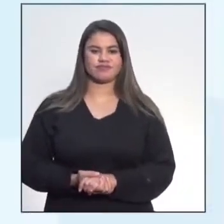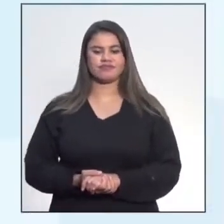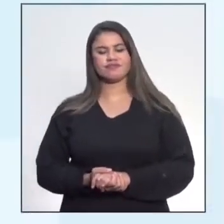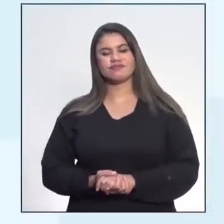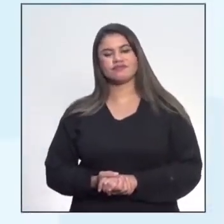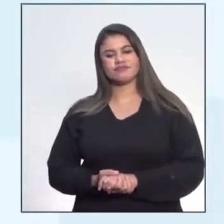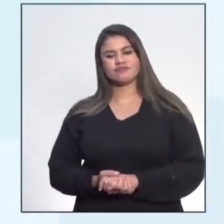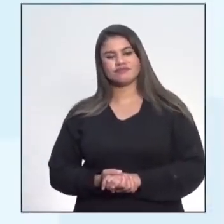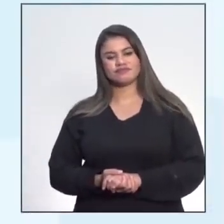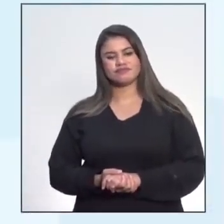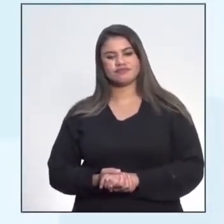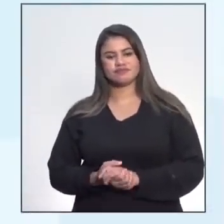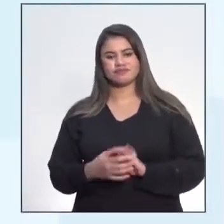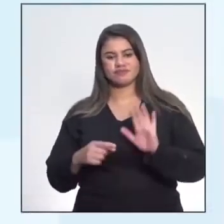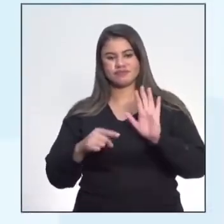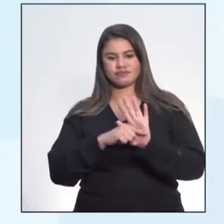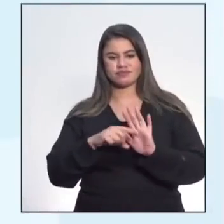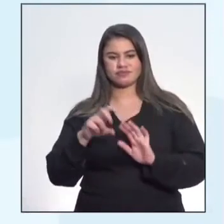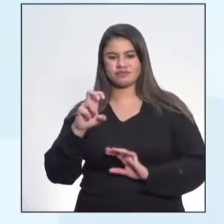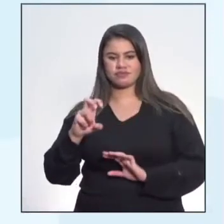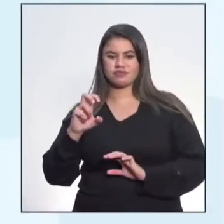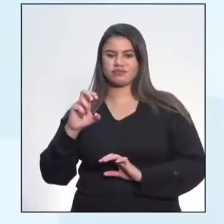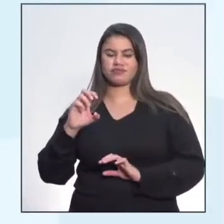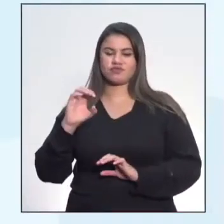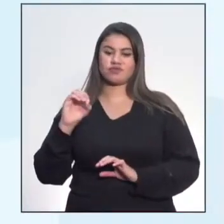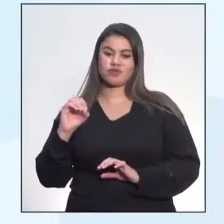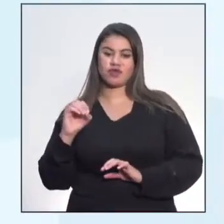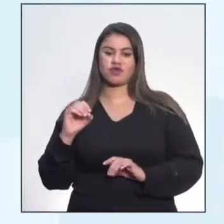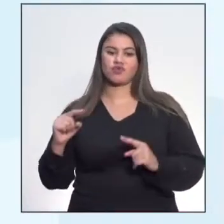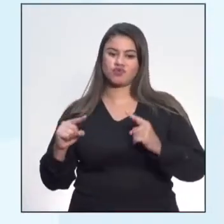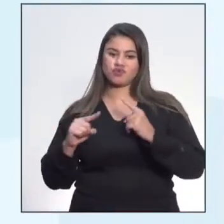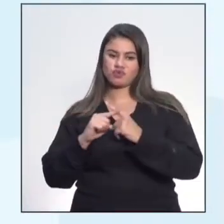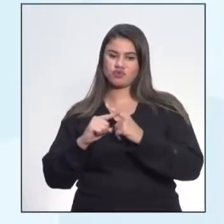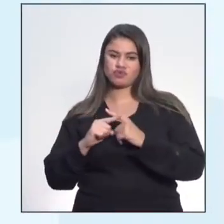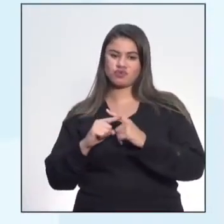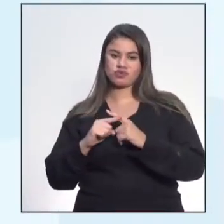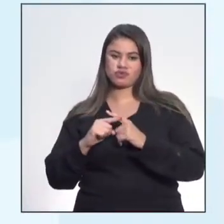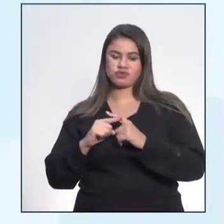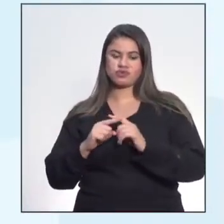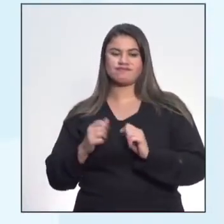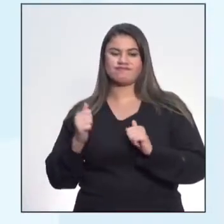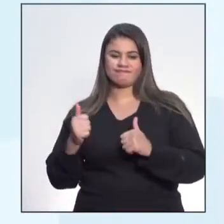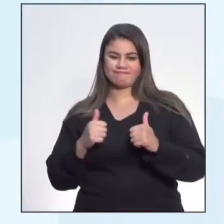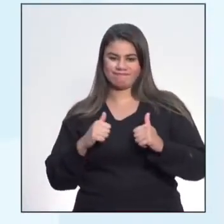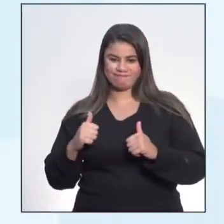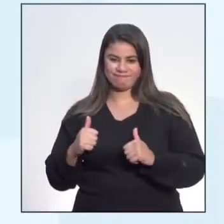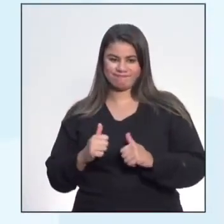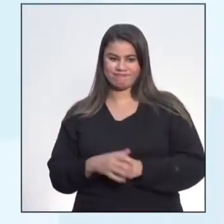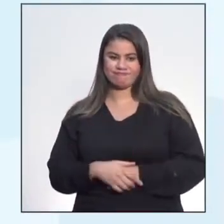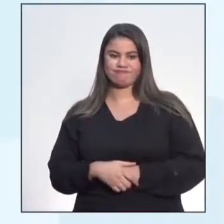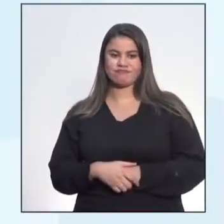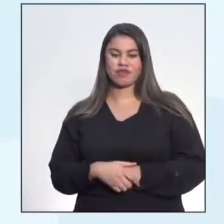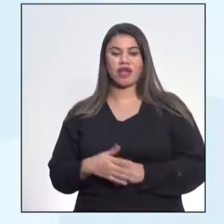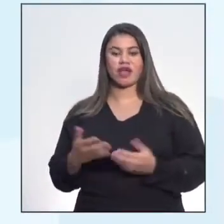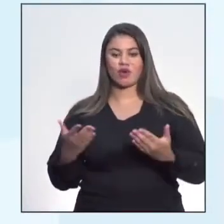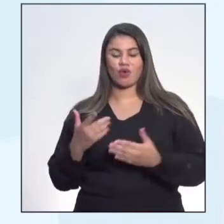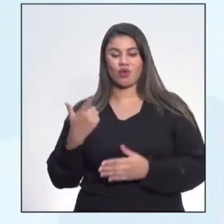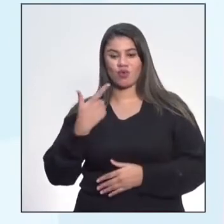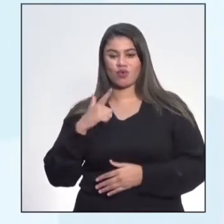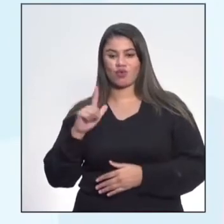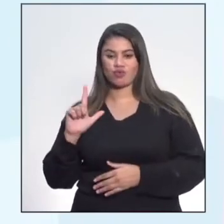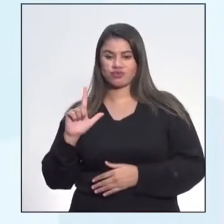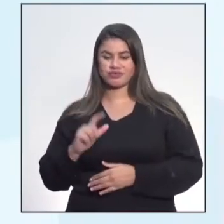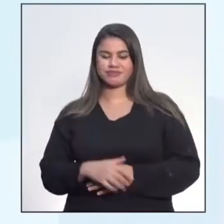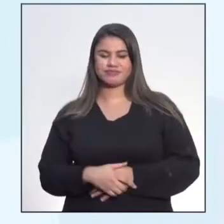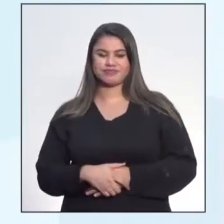bem, -5, 0, cruza a origem. E lembra, a cada um passo eu desci 5. Tudo bem? Bom, vamos para a última parte da